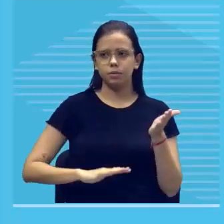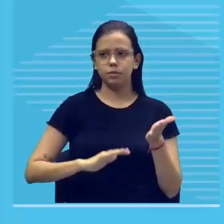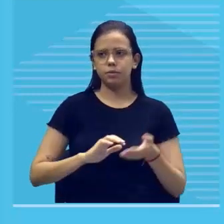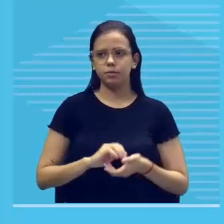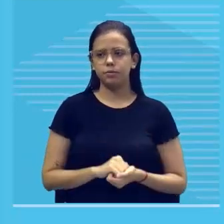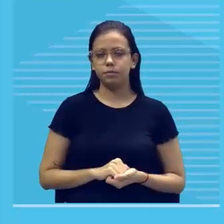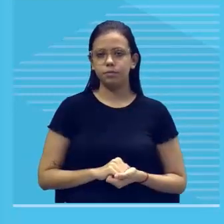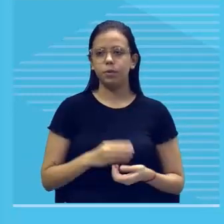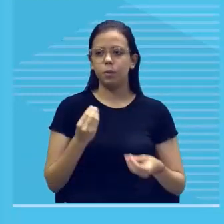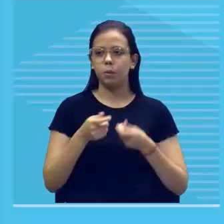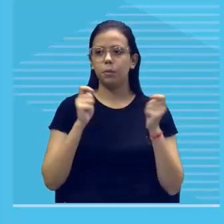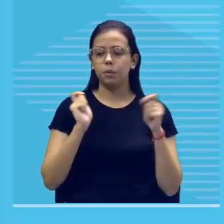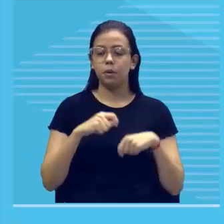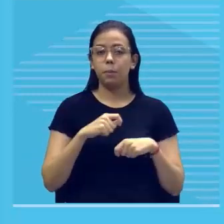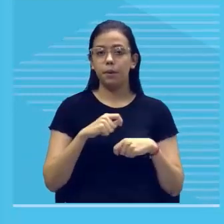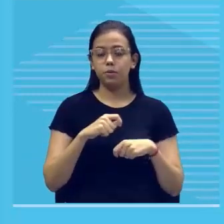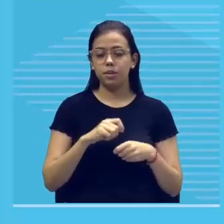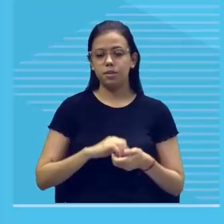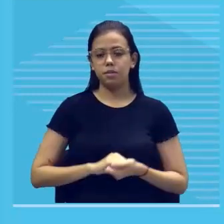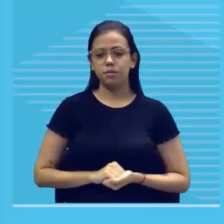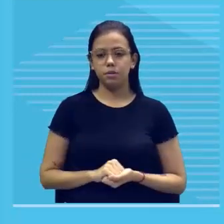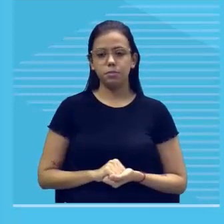essas questões